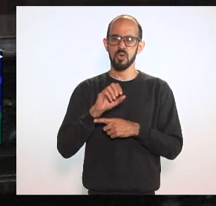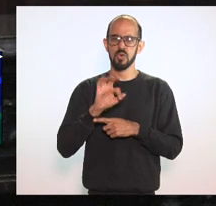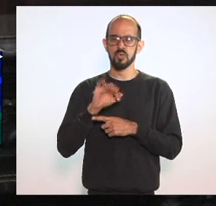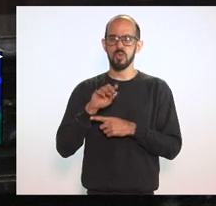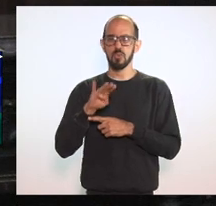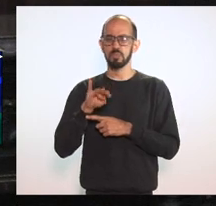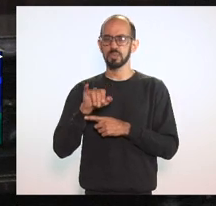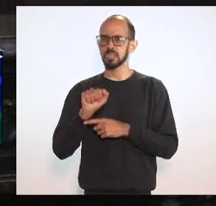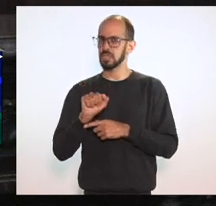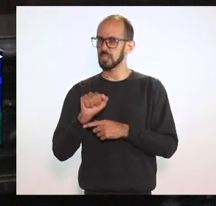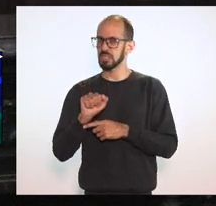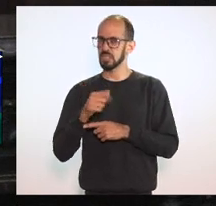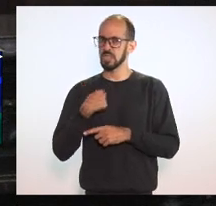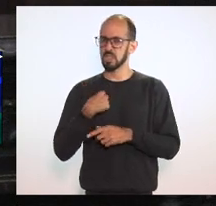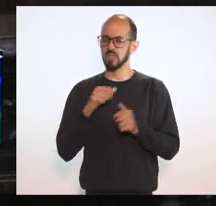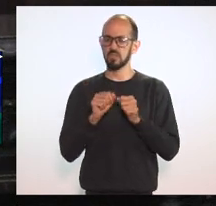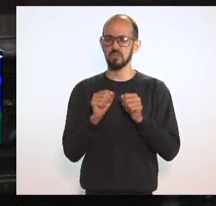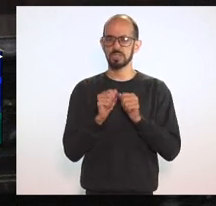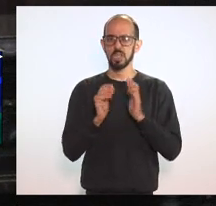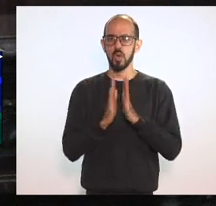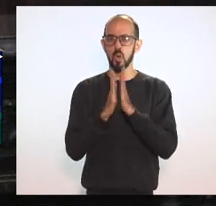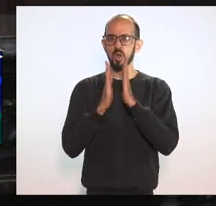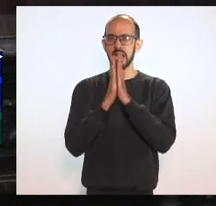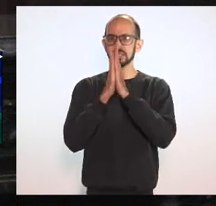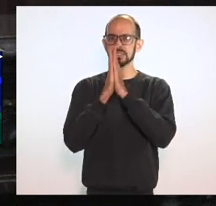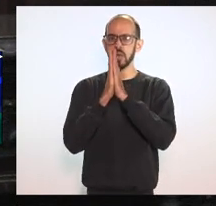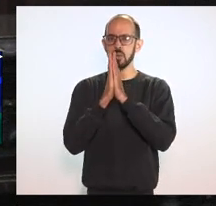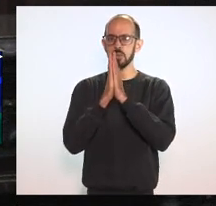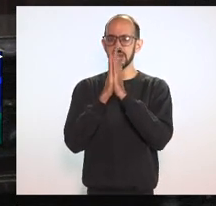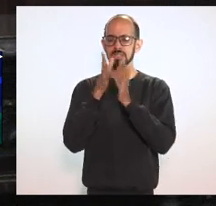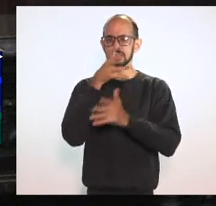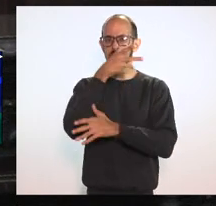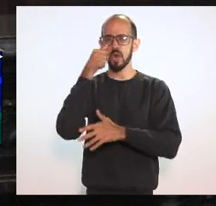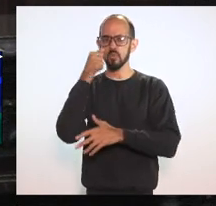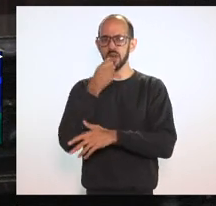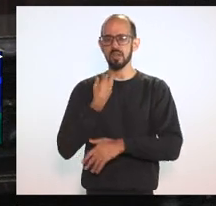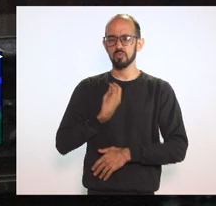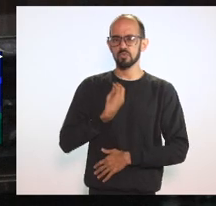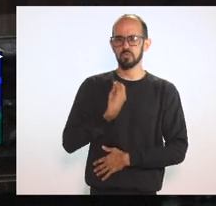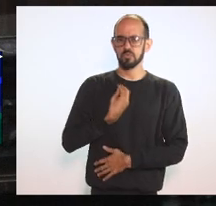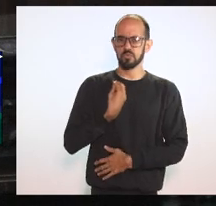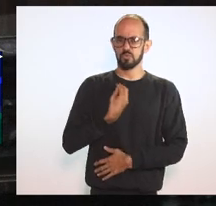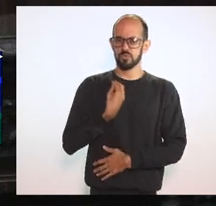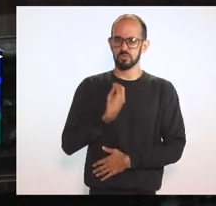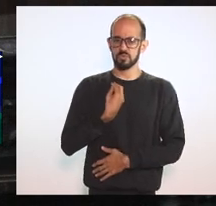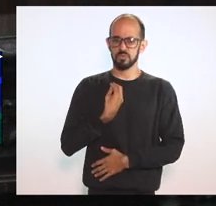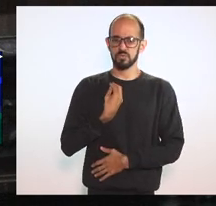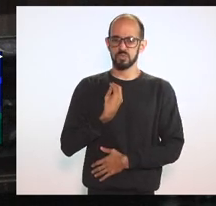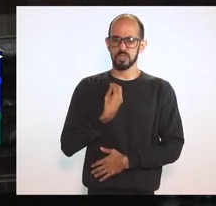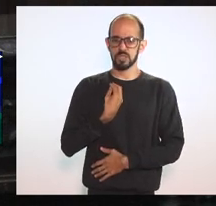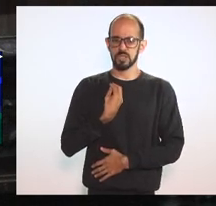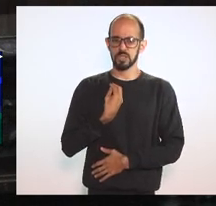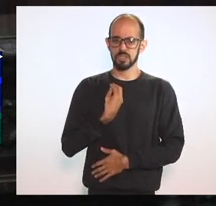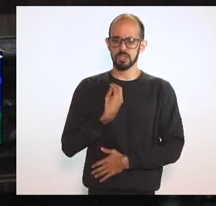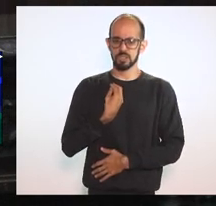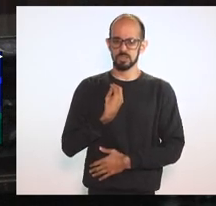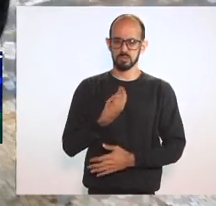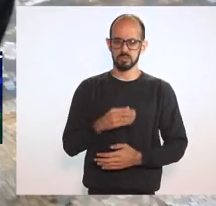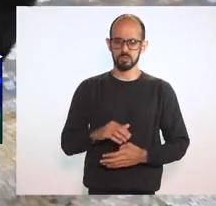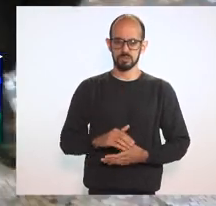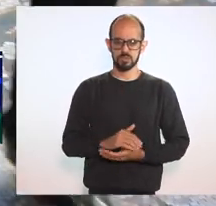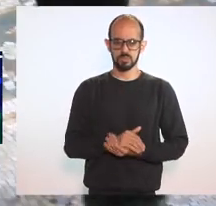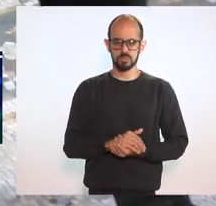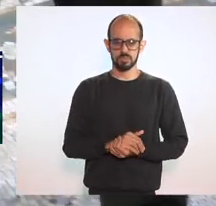oração de trabalho para salvar vidas com a com a uma parte Deputado Rodrigo Amorim Serra minha